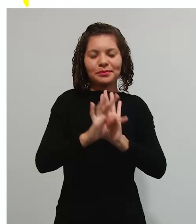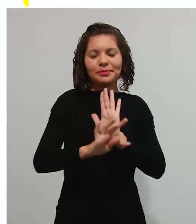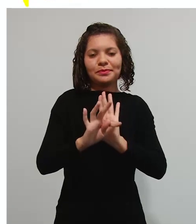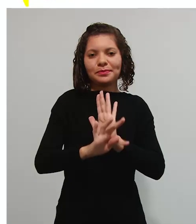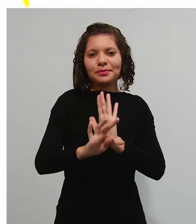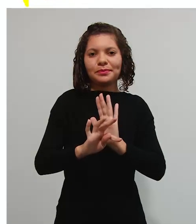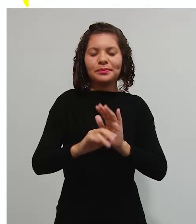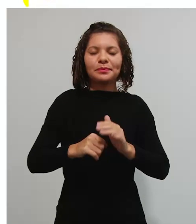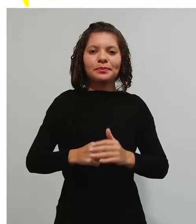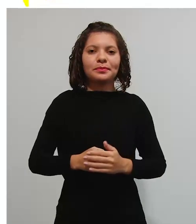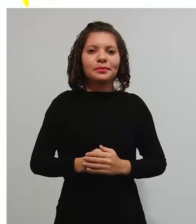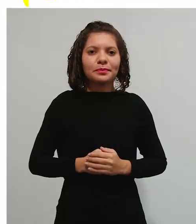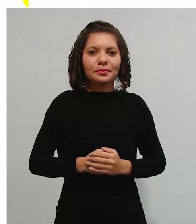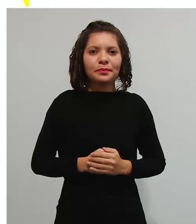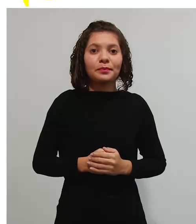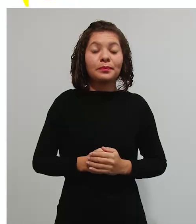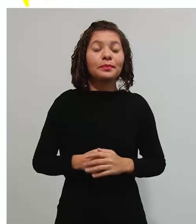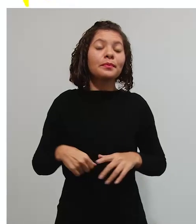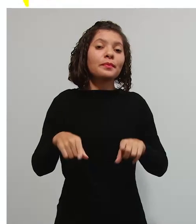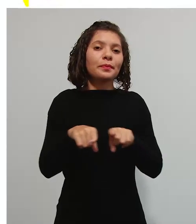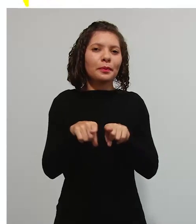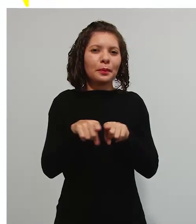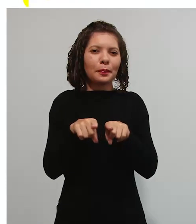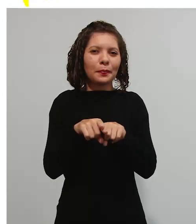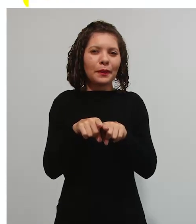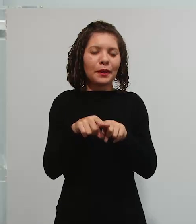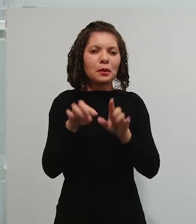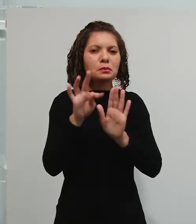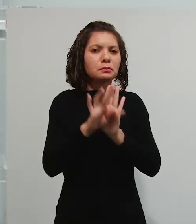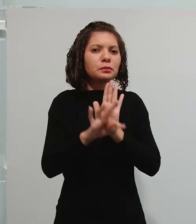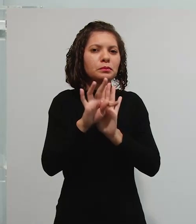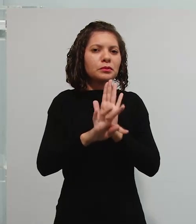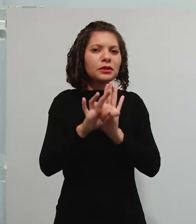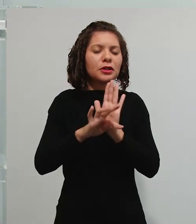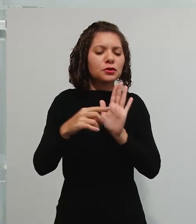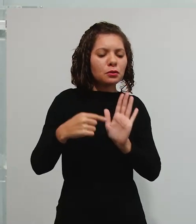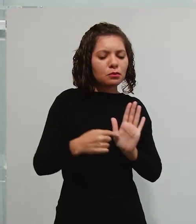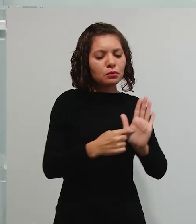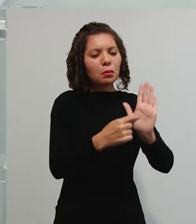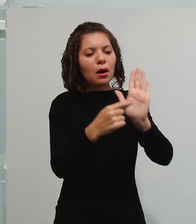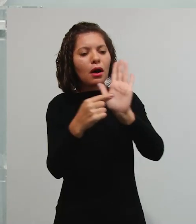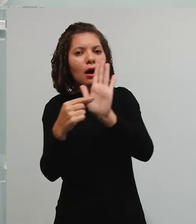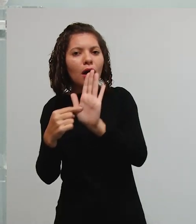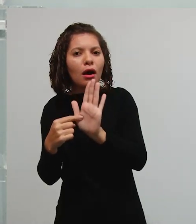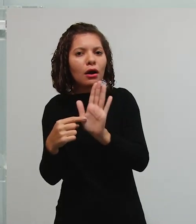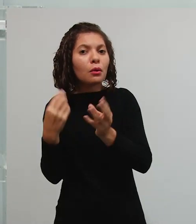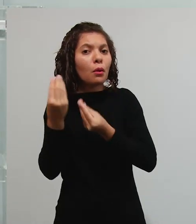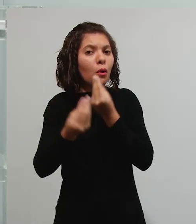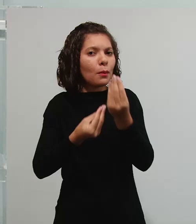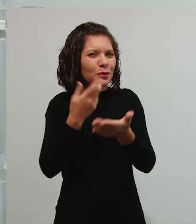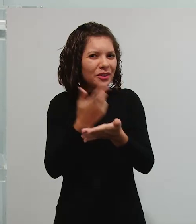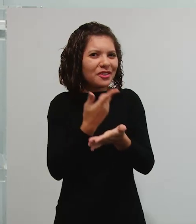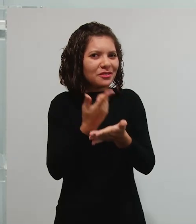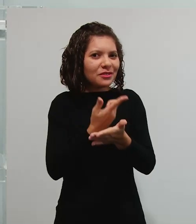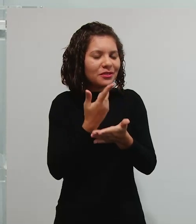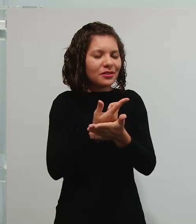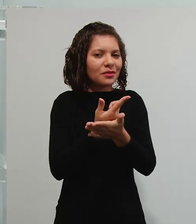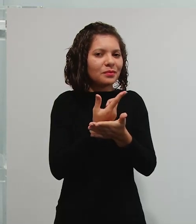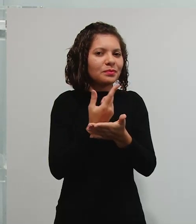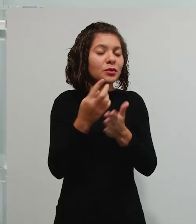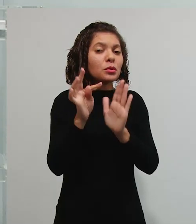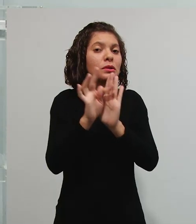seja, onde este texto vai ser veiculado. Ele vai ser veiculado no suporte livro, ele vai